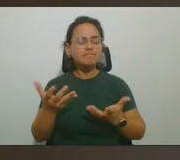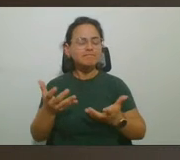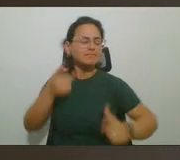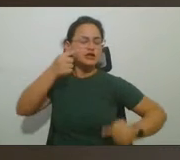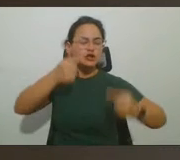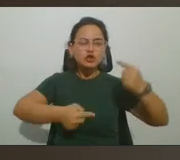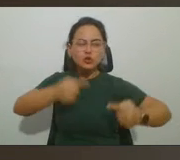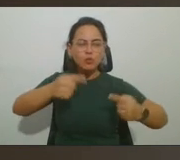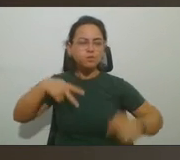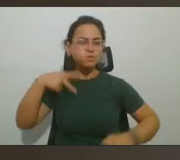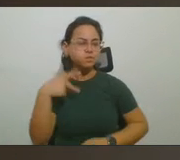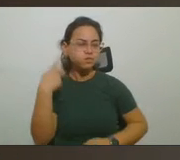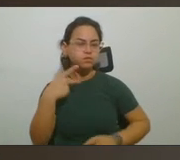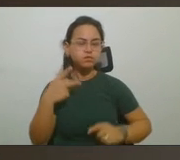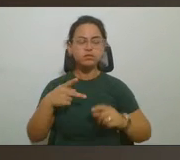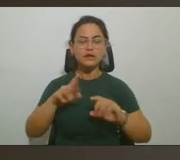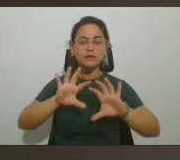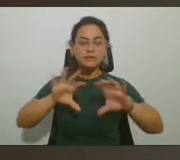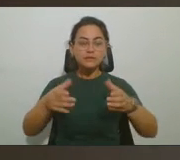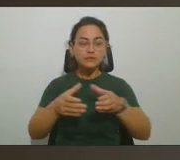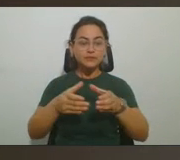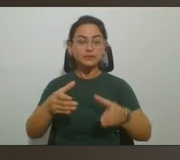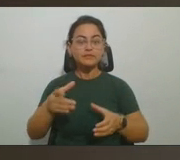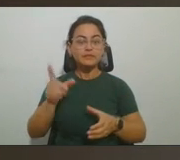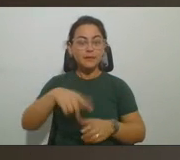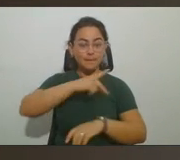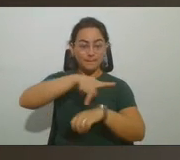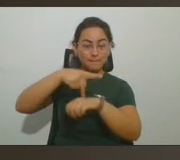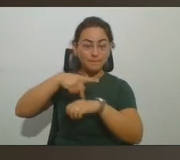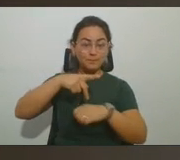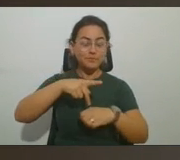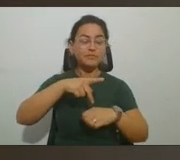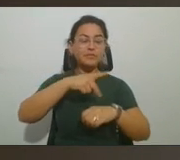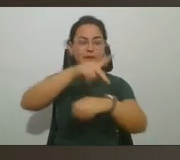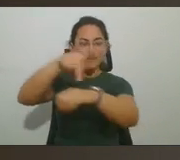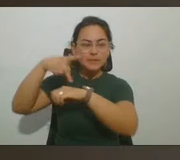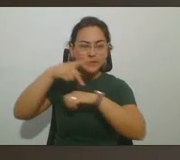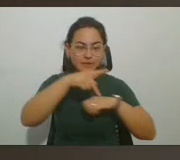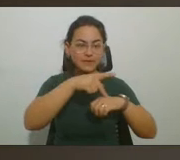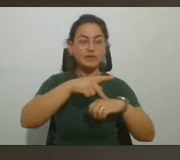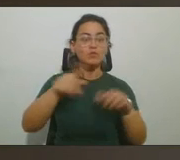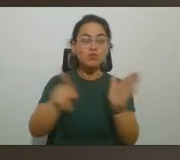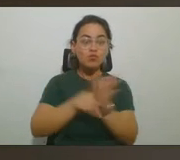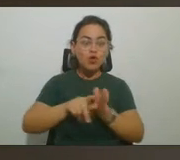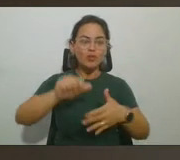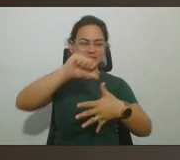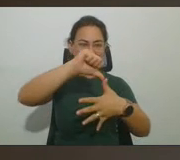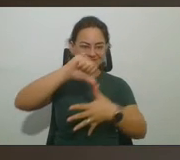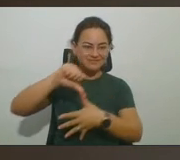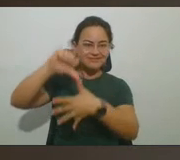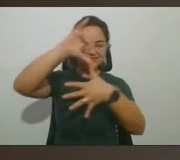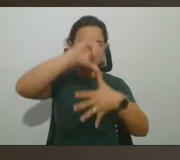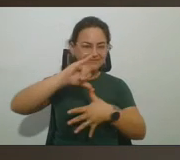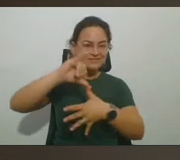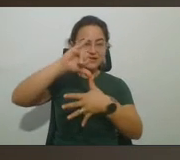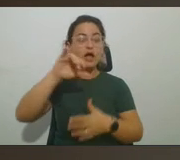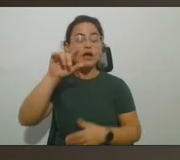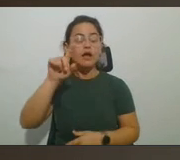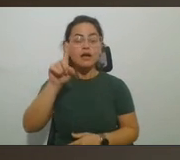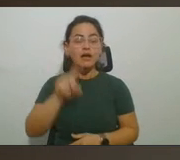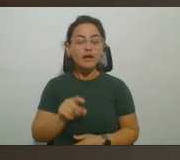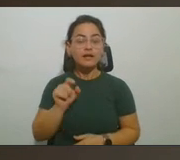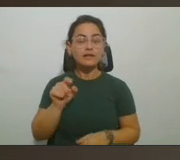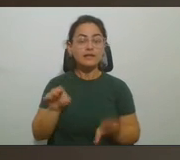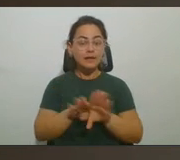sobre as políticas de formação consolidadas nos países ibero-americanos, a socializar reflexões e